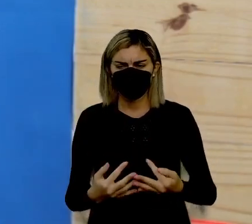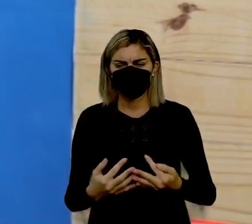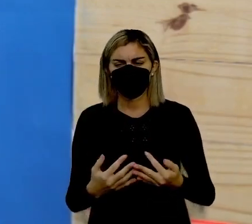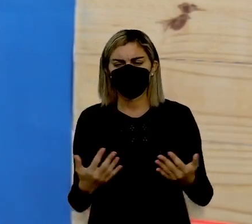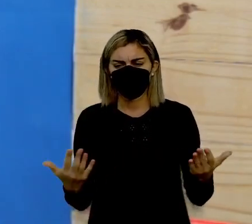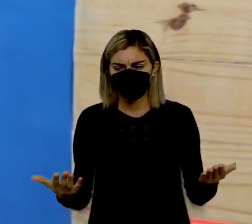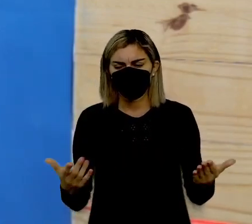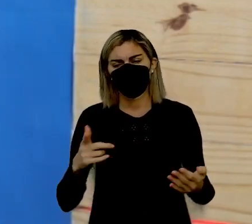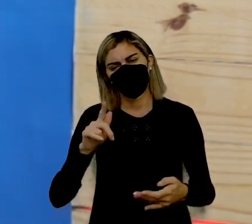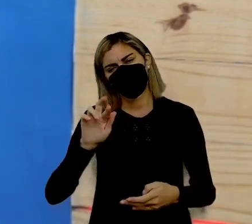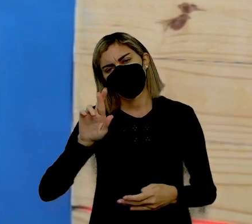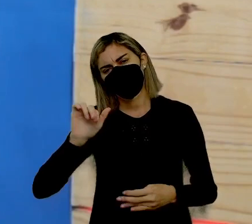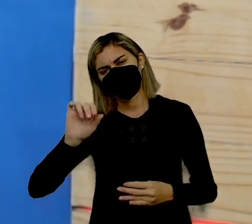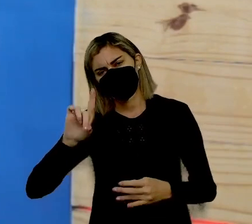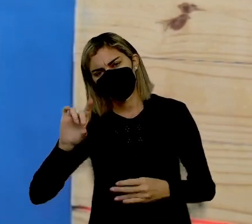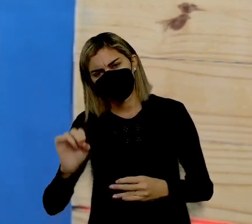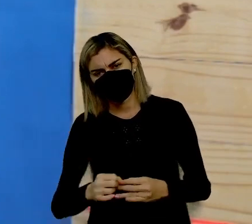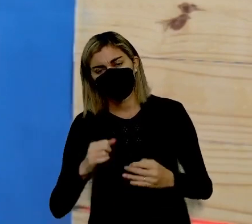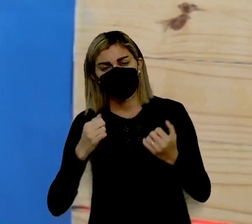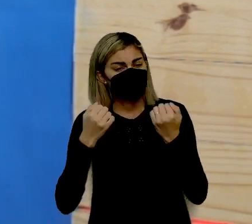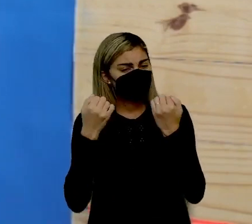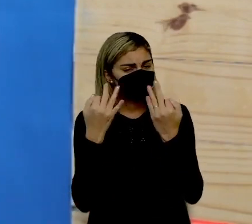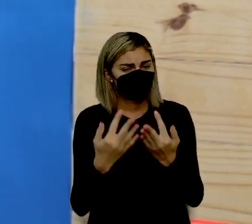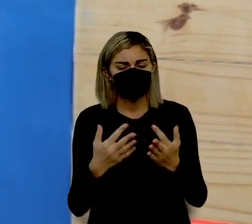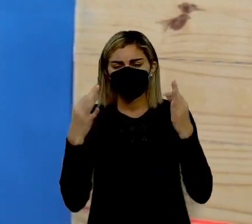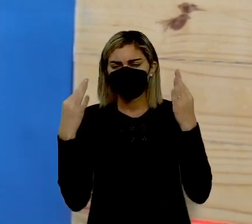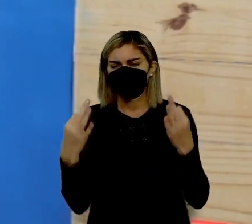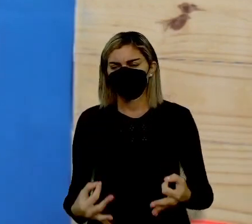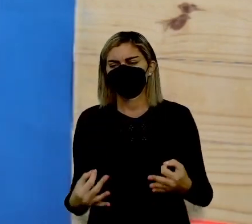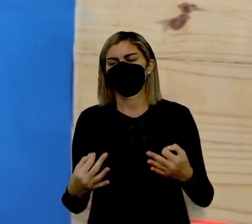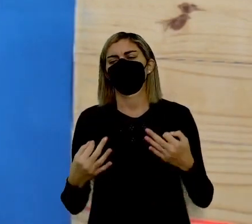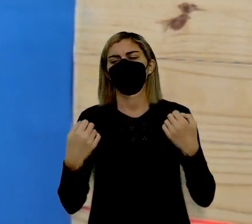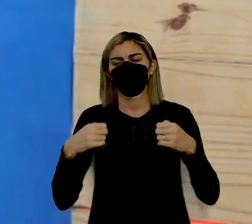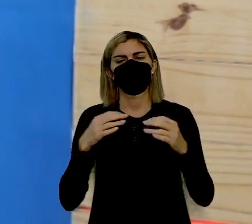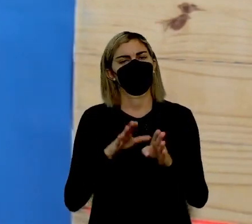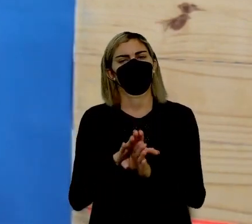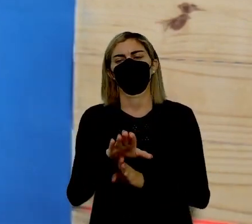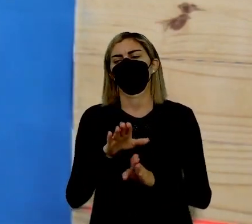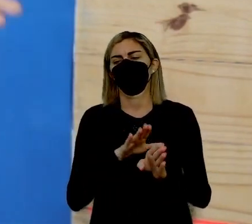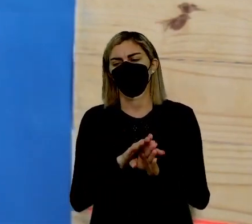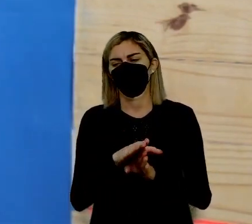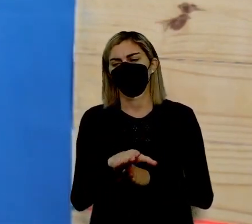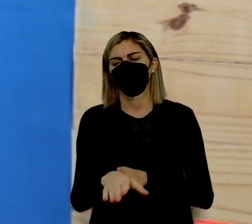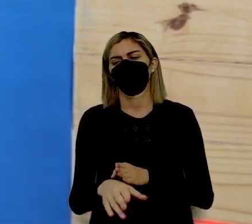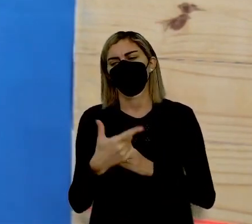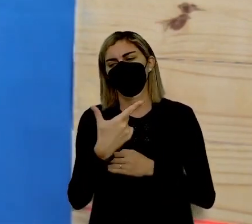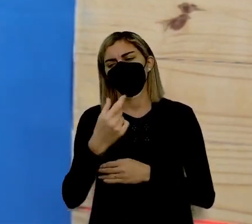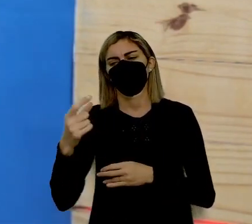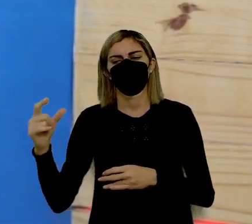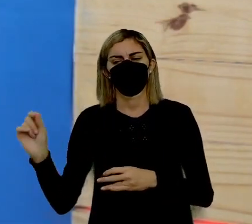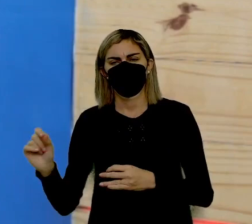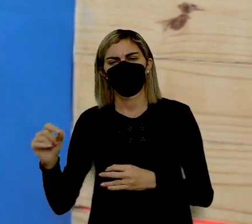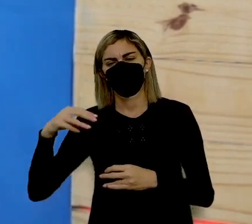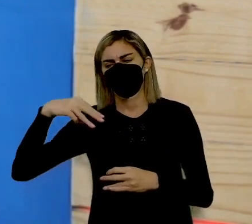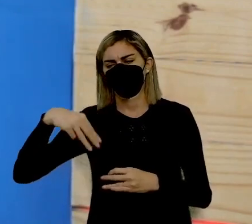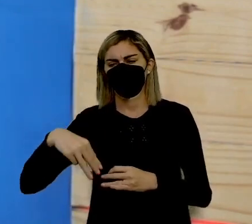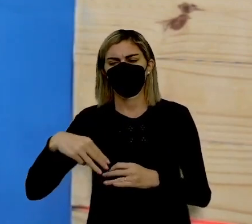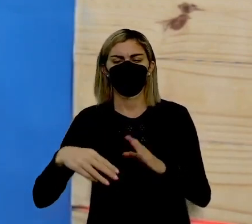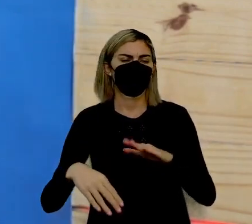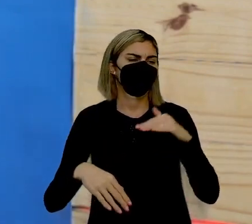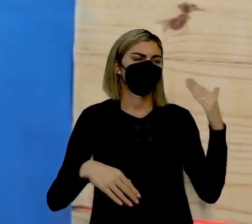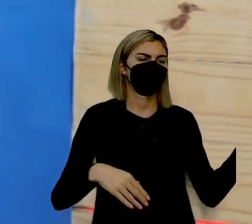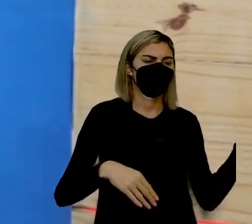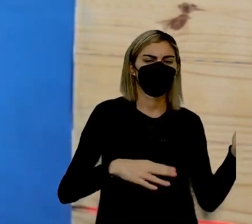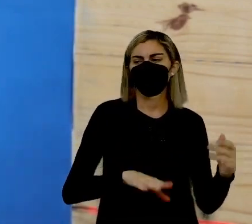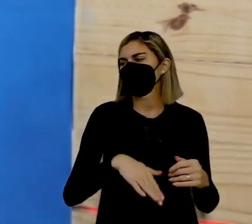a grandeza, para ficar bem definida, precisar de uma orientação, 200 metros para onde, Nogueira? Para a direita?